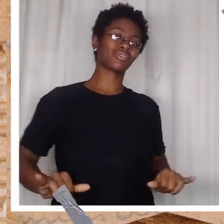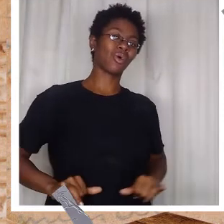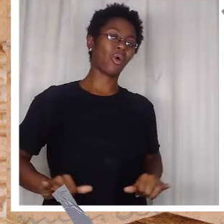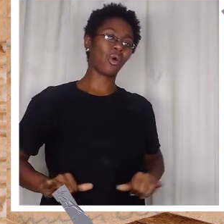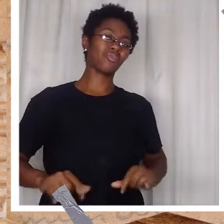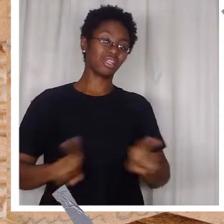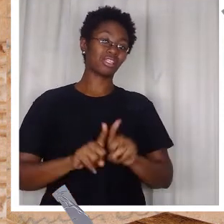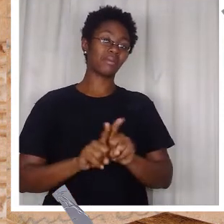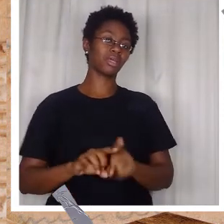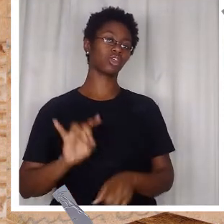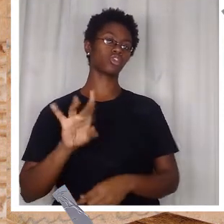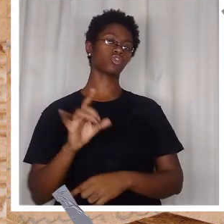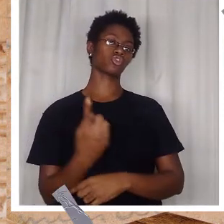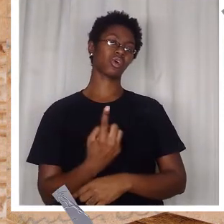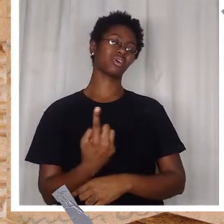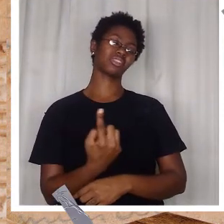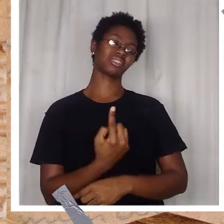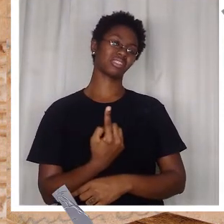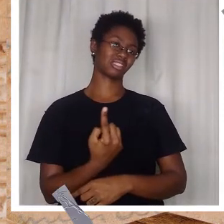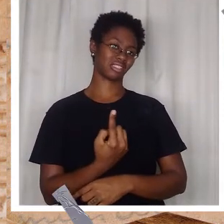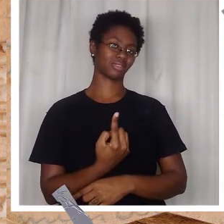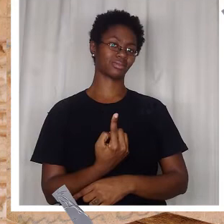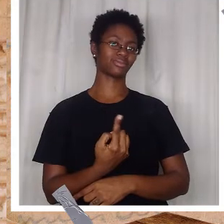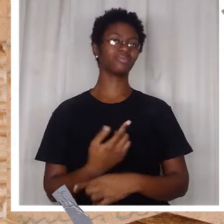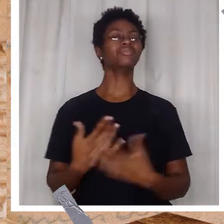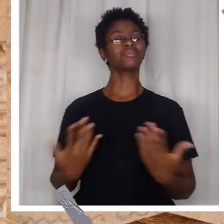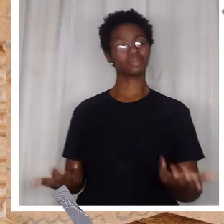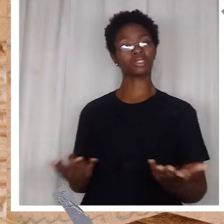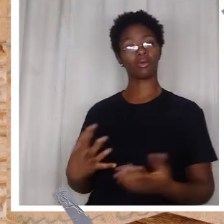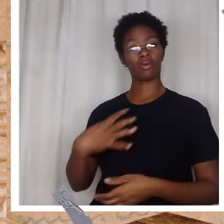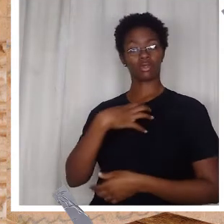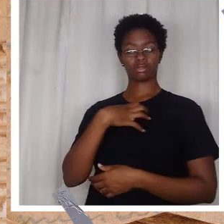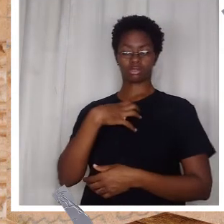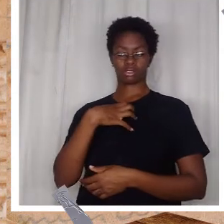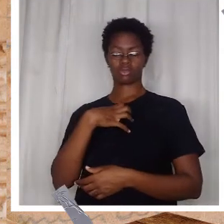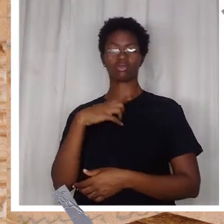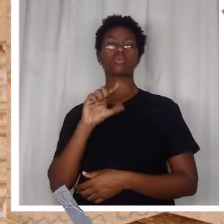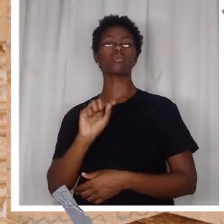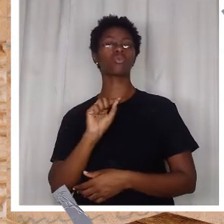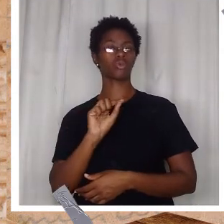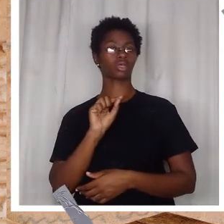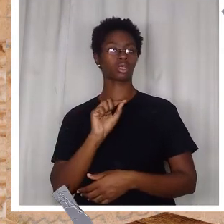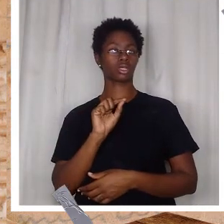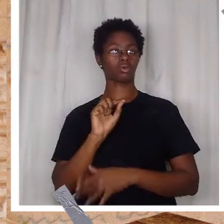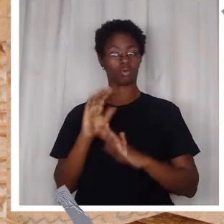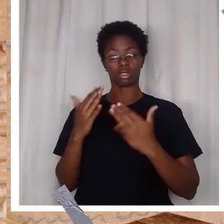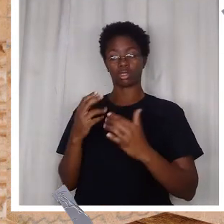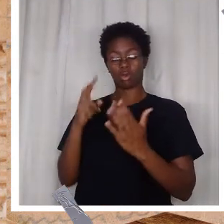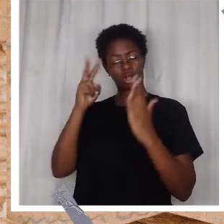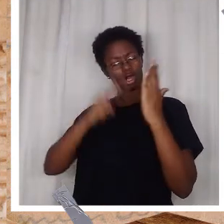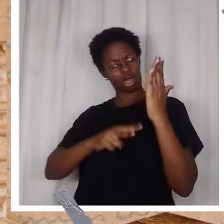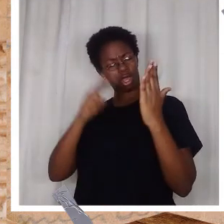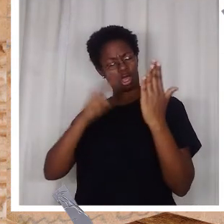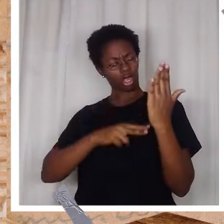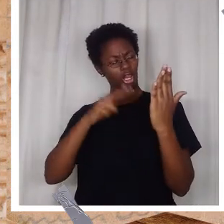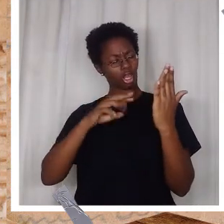né? Pelo menos da forma como eu vejo. E a sensação que eu tenho quando eu sinto Carolina, quando eu leio Carolina e quando